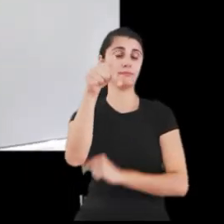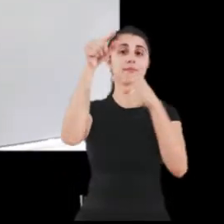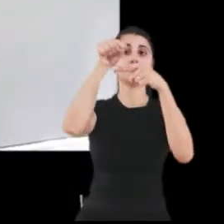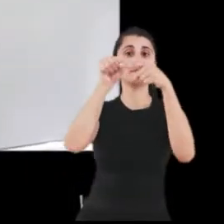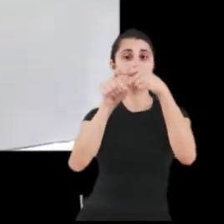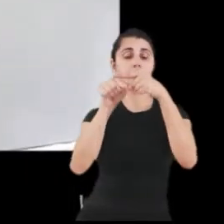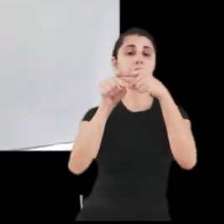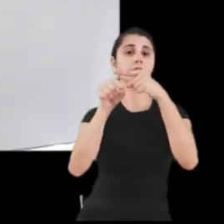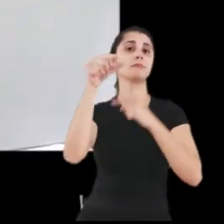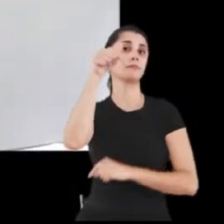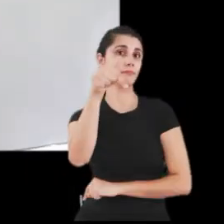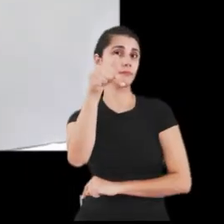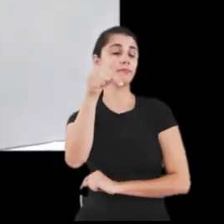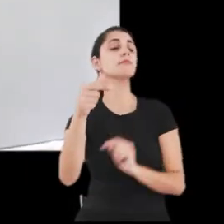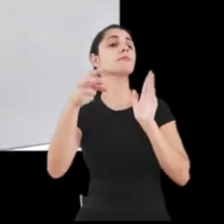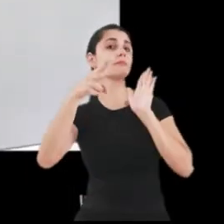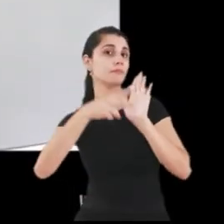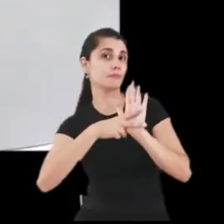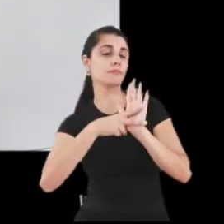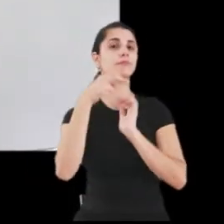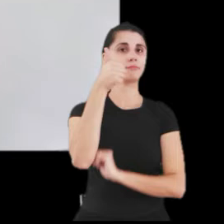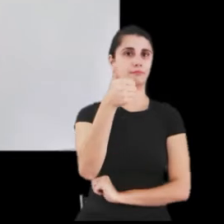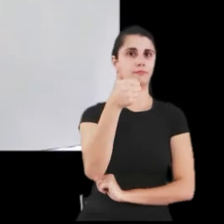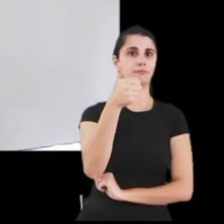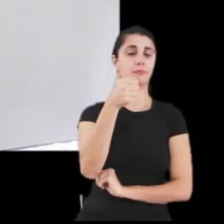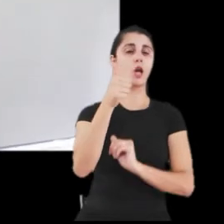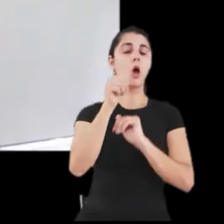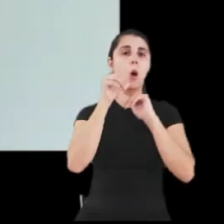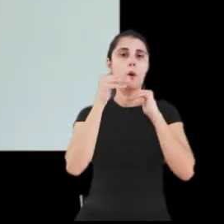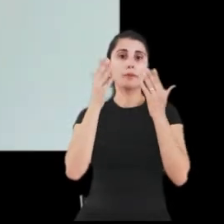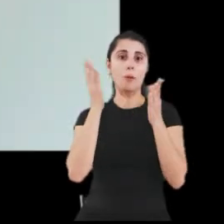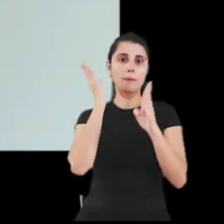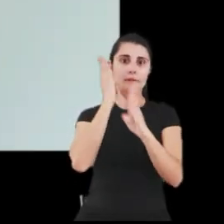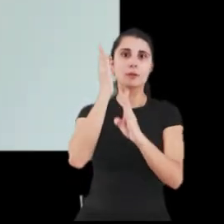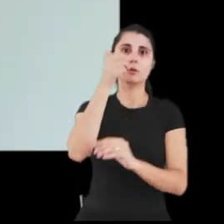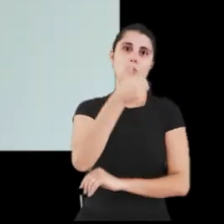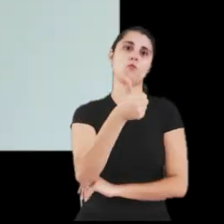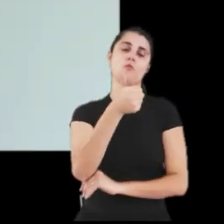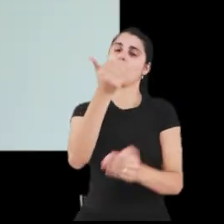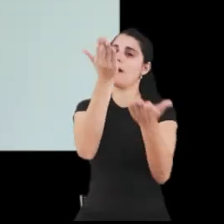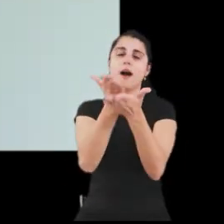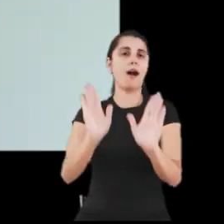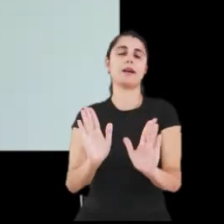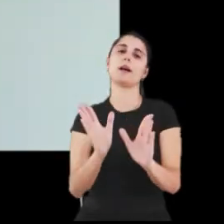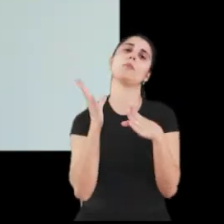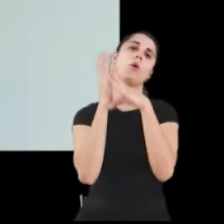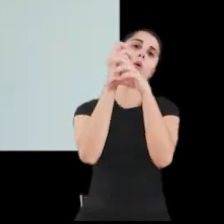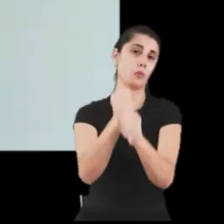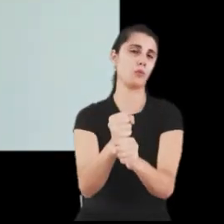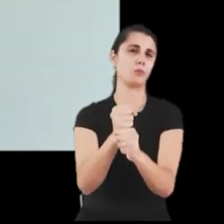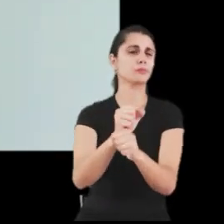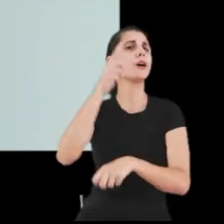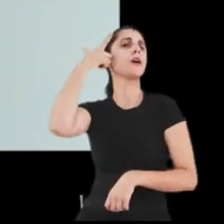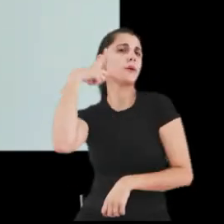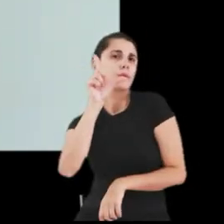E 7 dividido por 7 dá 1. Quando eu chego em 1, acaba a nossa conta. Eu